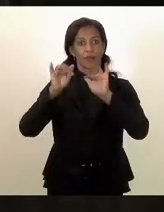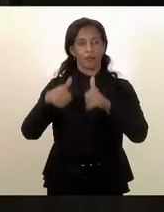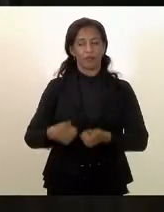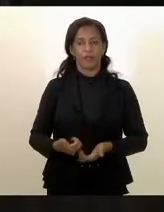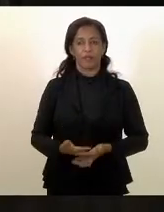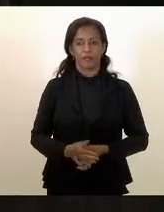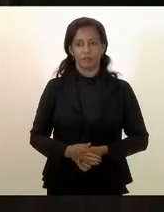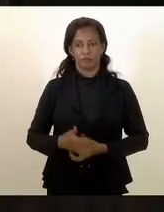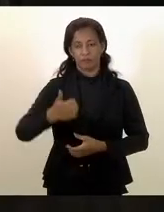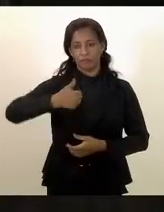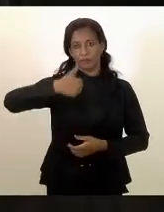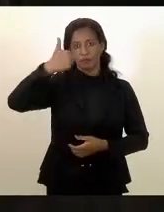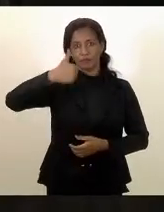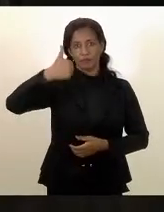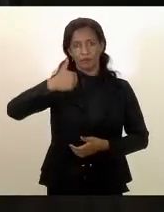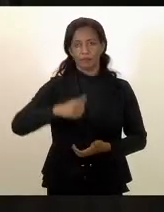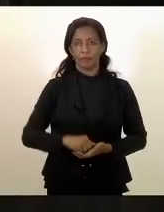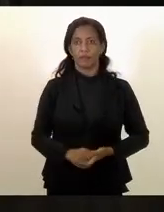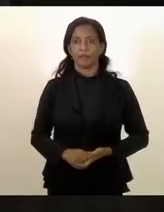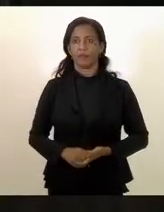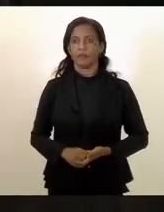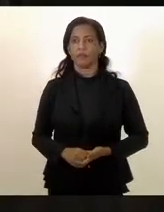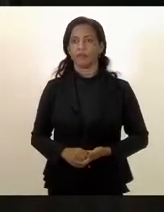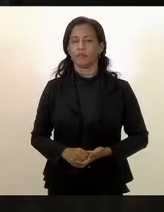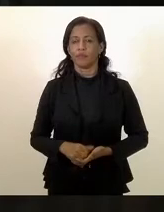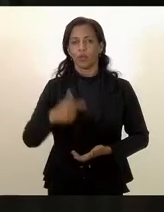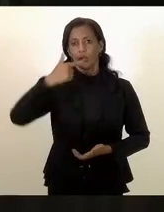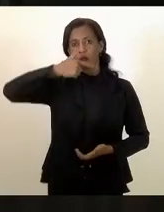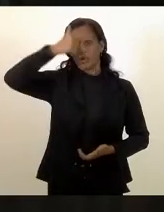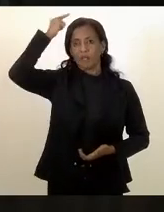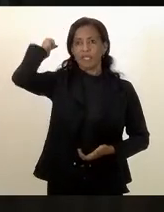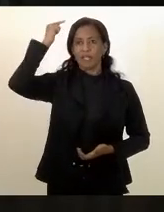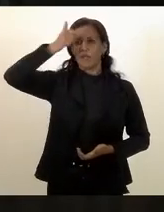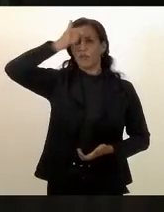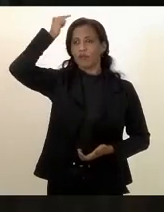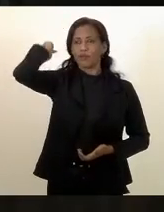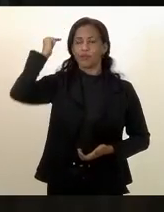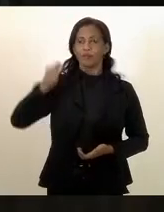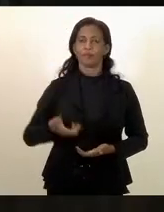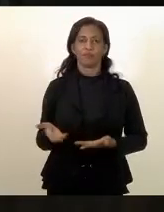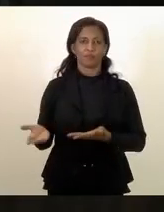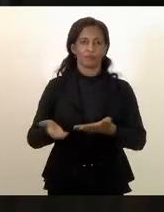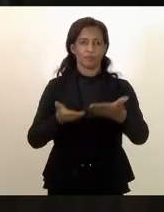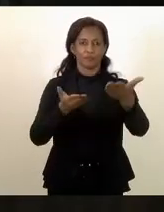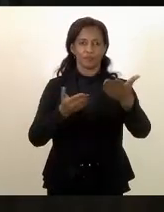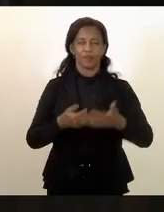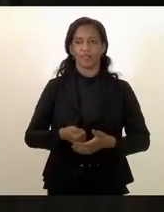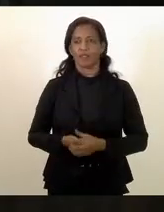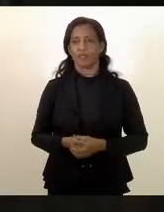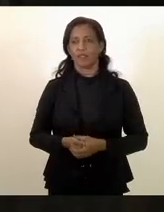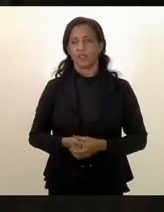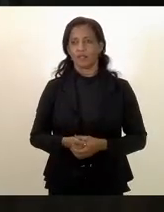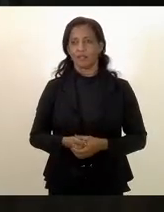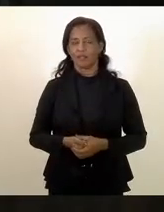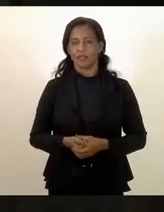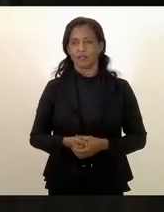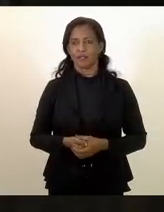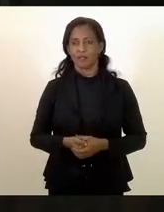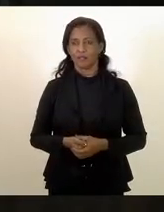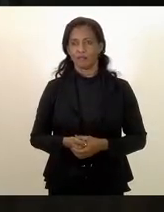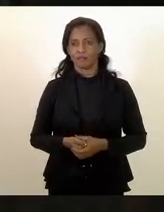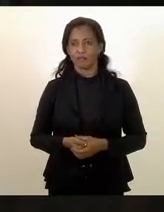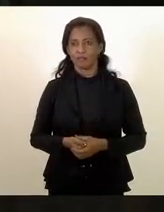primeiro orador escrito é o novo deputado Luiz Paulo vossa excelência dispõe de 10 minutos no tempo